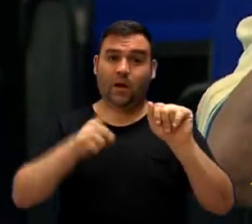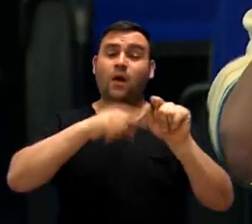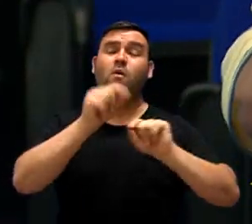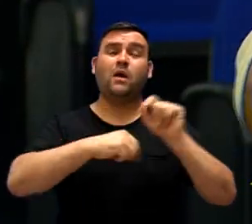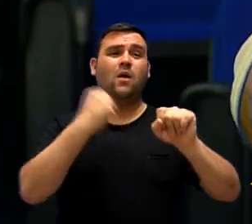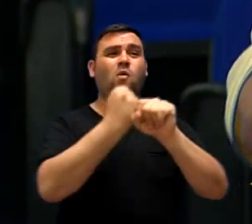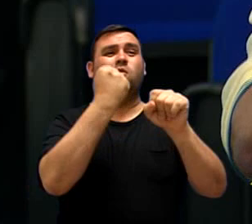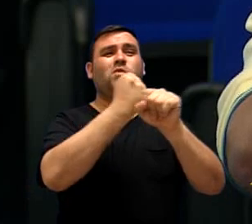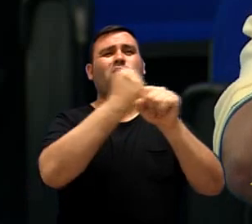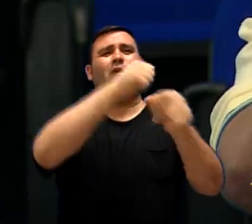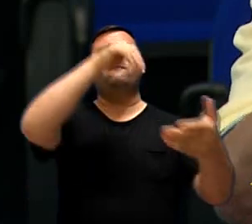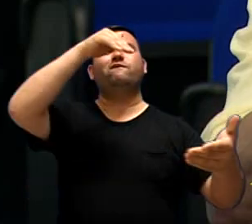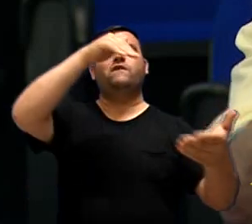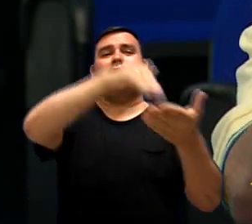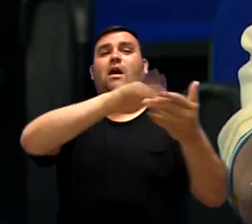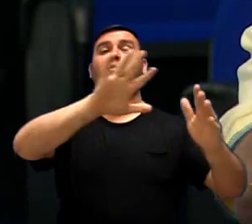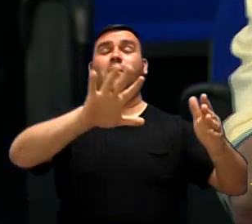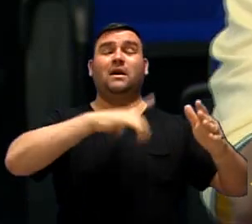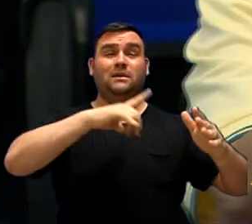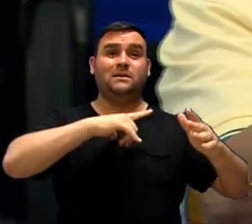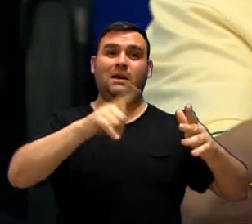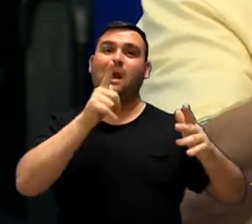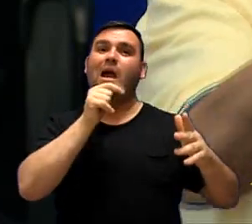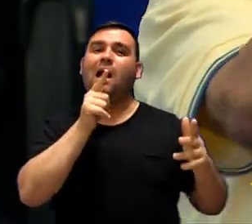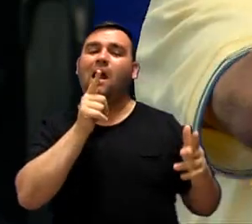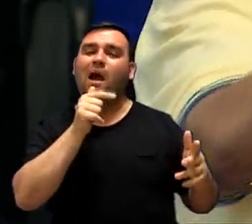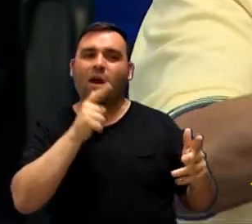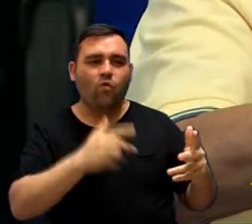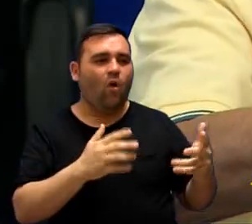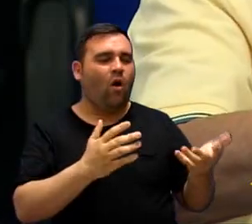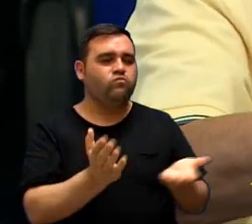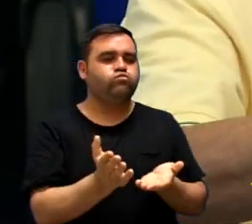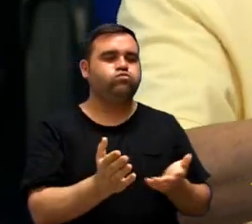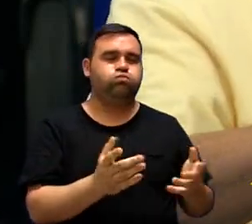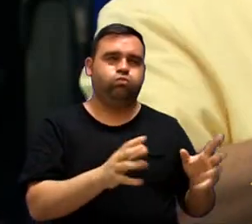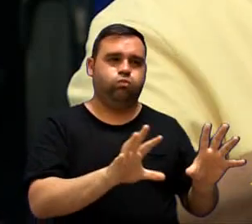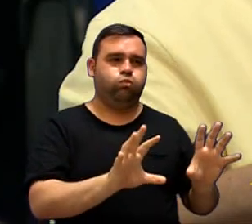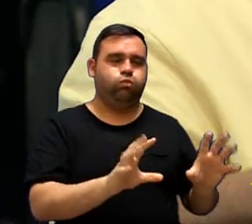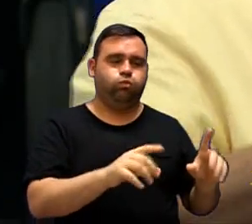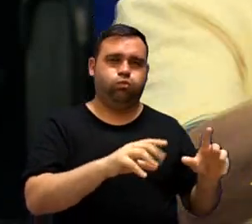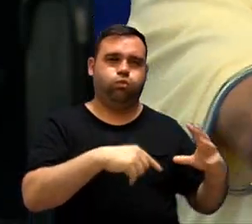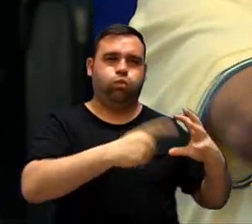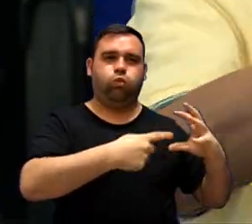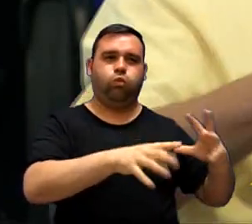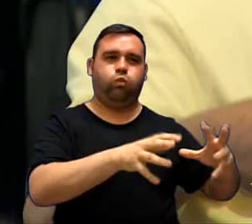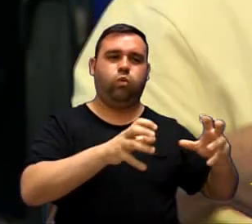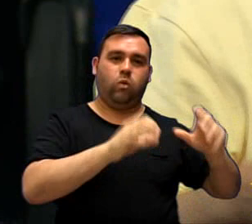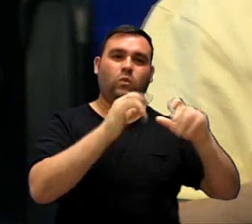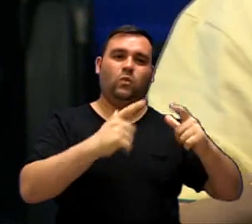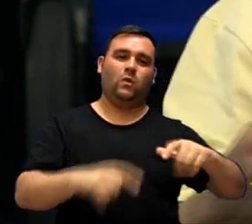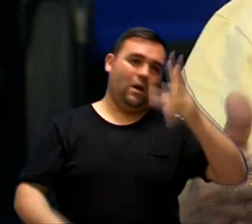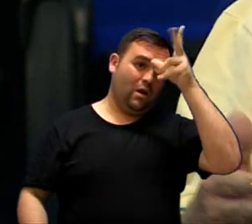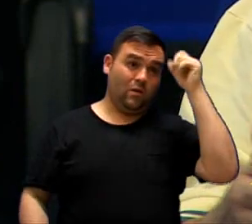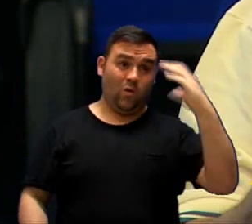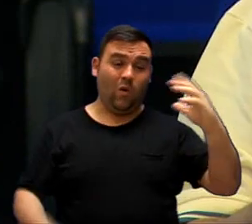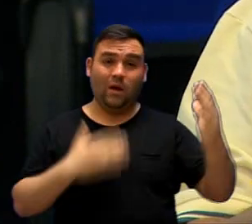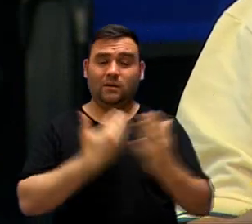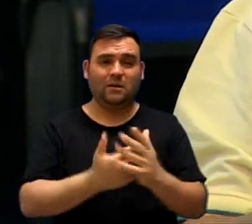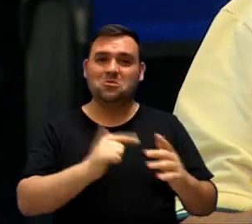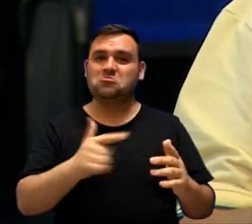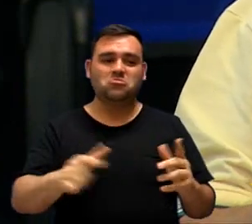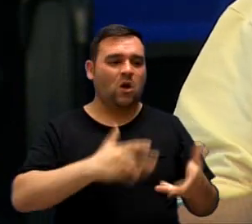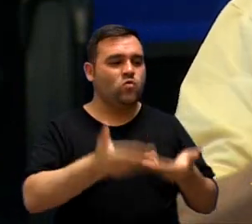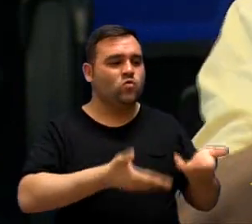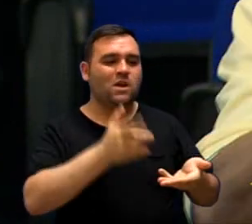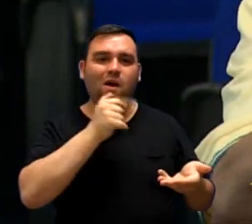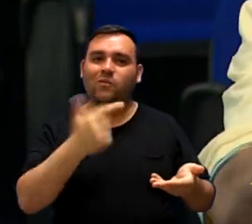no Itanguá lá no final, mas a captação das águas do Itanguá, desde lá Coca-Cola até aqui embaixo, não é feita.